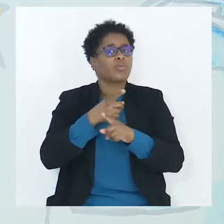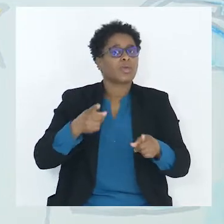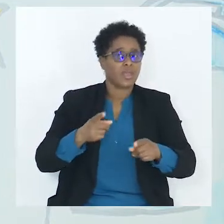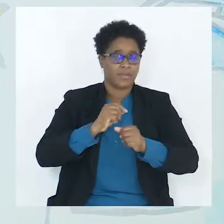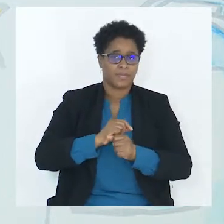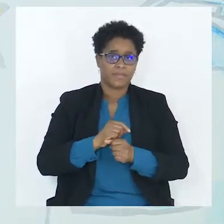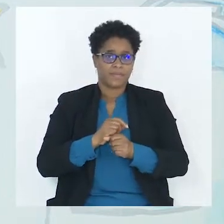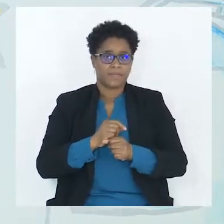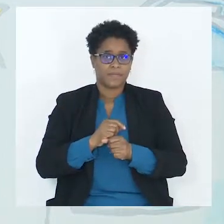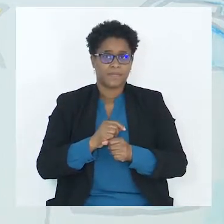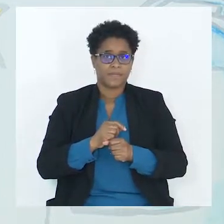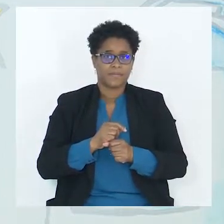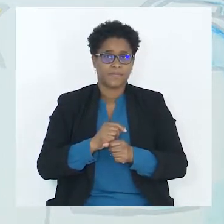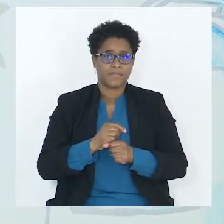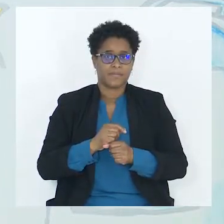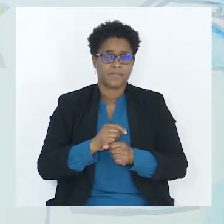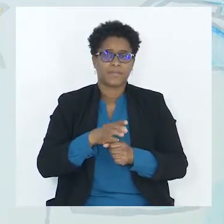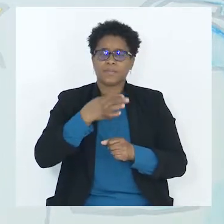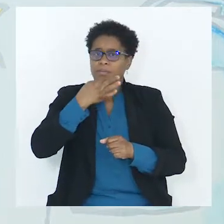porque